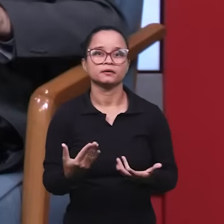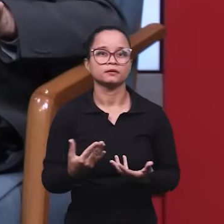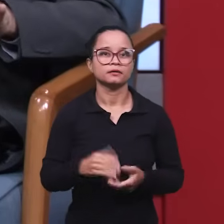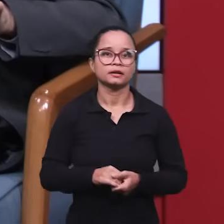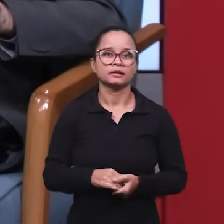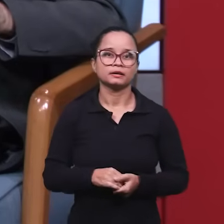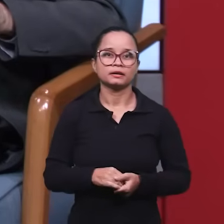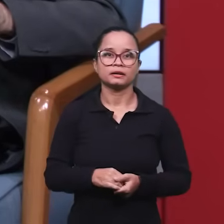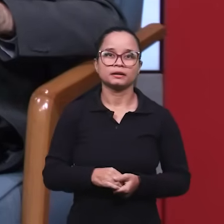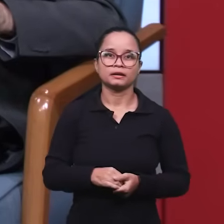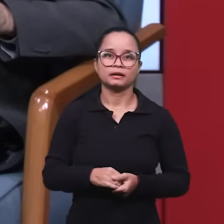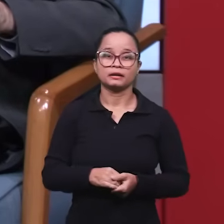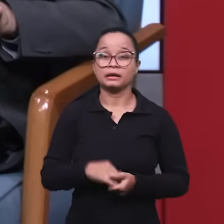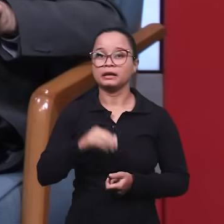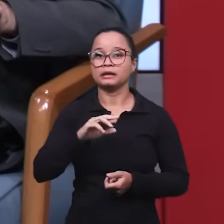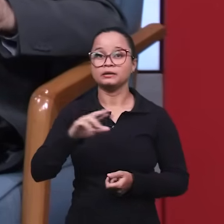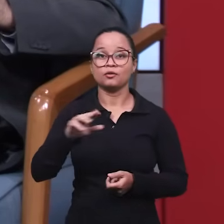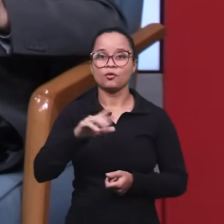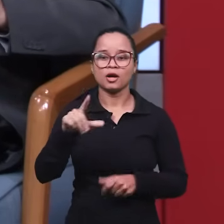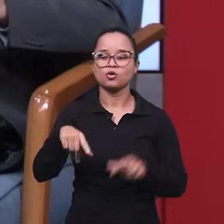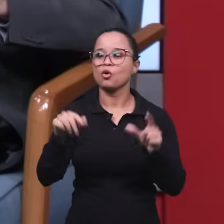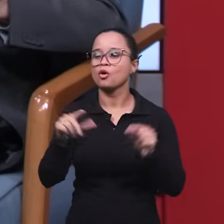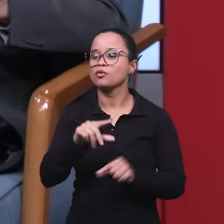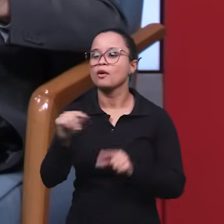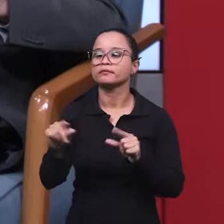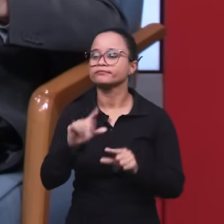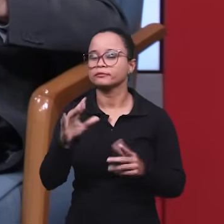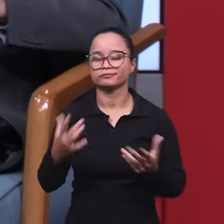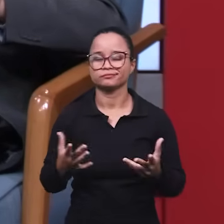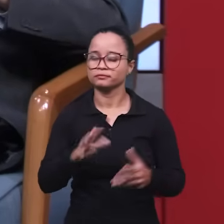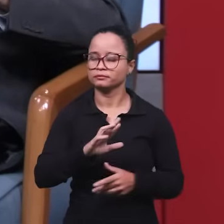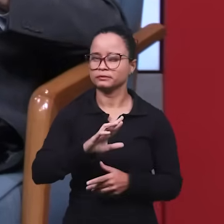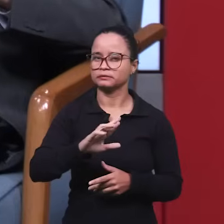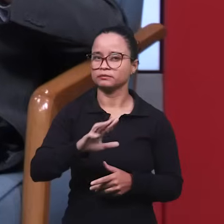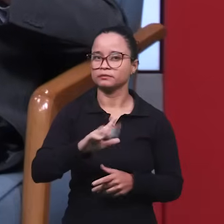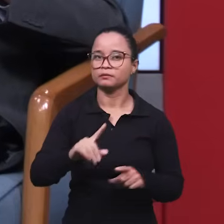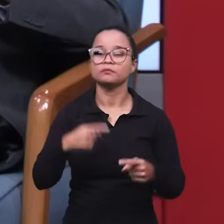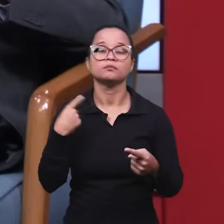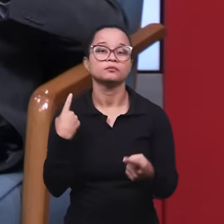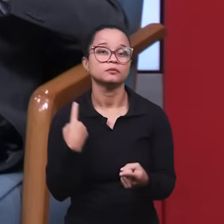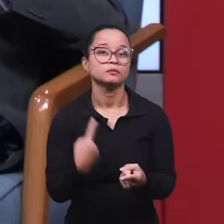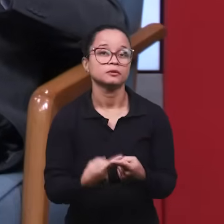Não está aí por acaso, né? Para mostrar exatamente isso. Por quê?